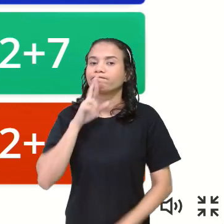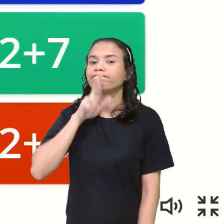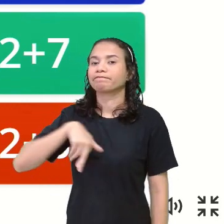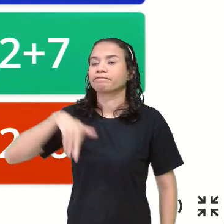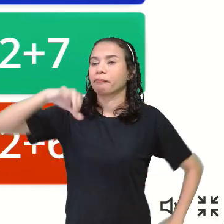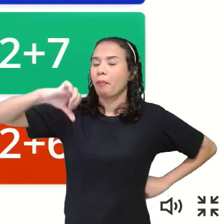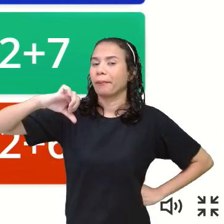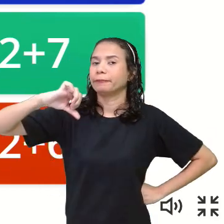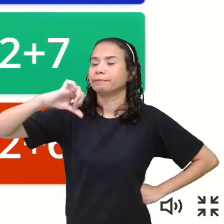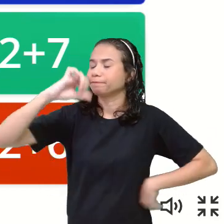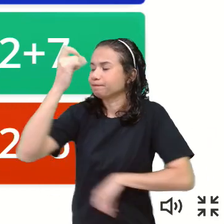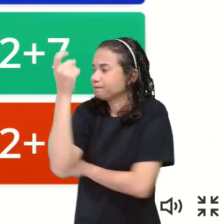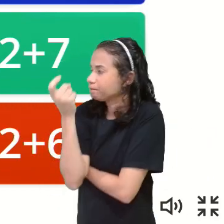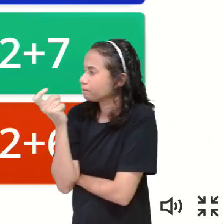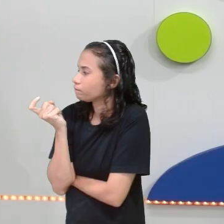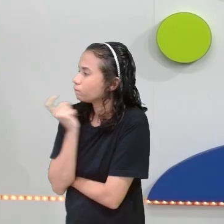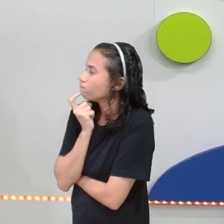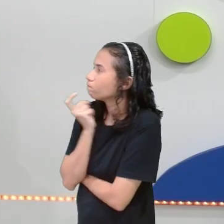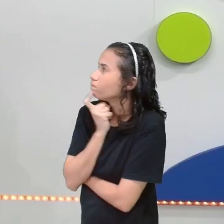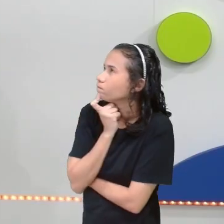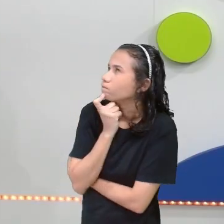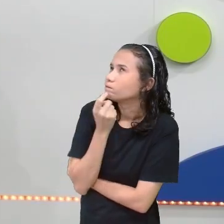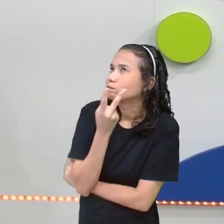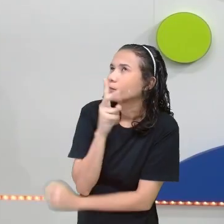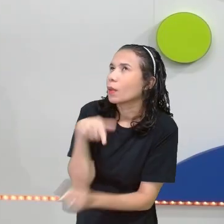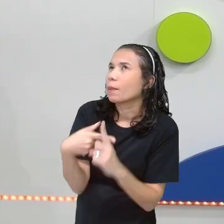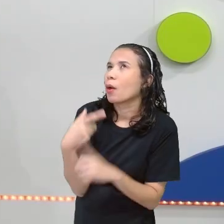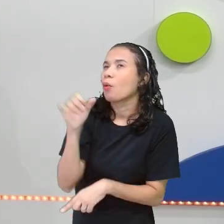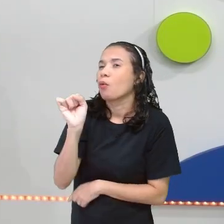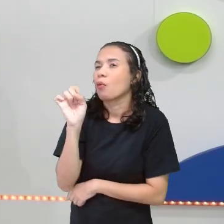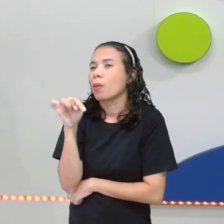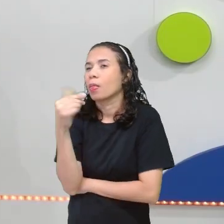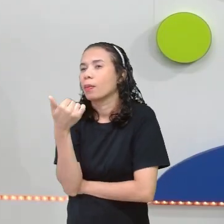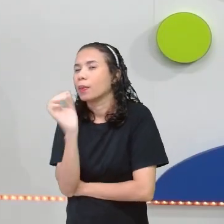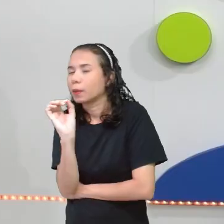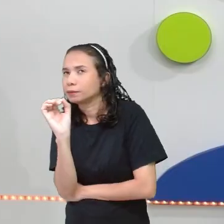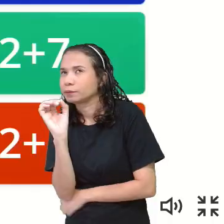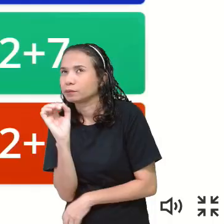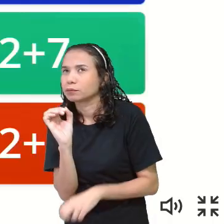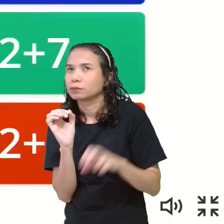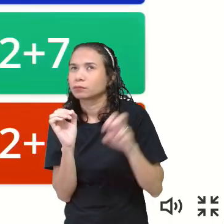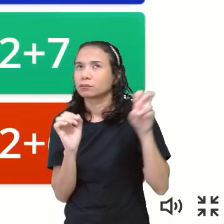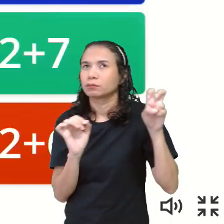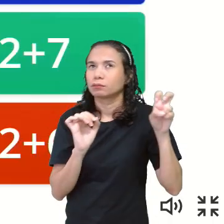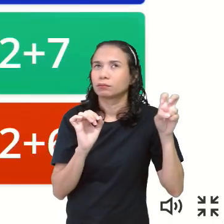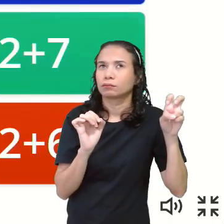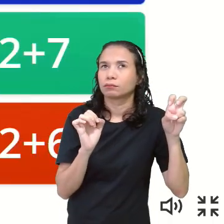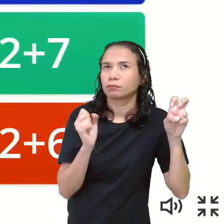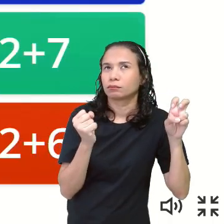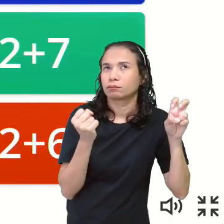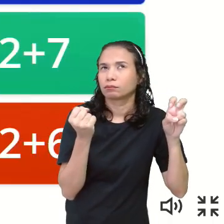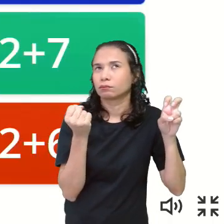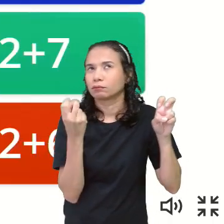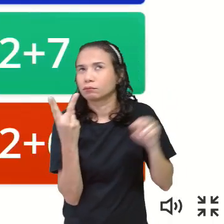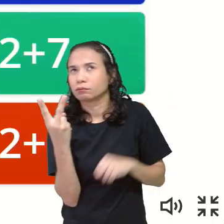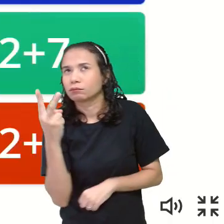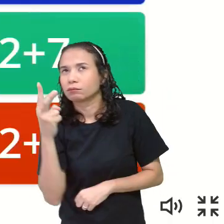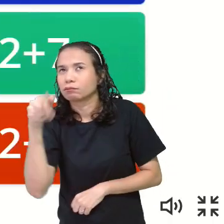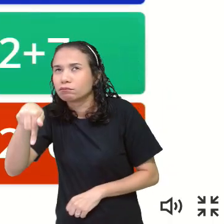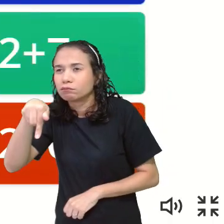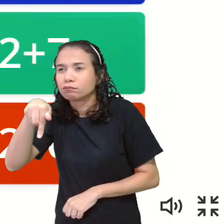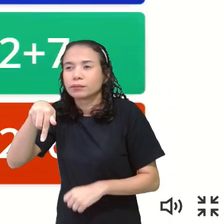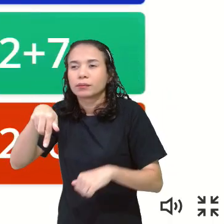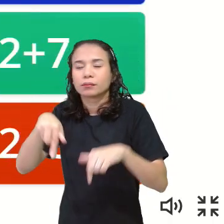1 para isso. 2 mais 8 são 10. Isso. 5 mais 2. É 7. 7.